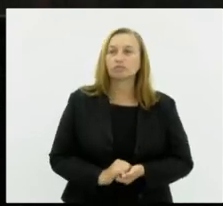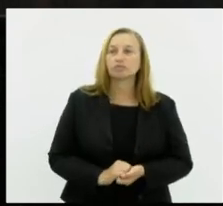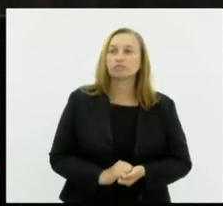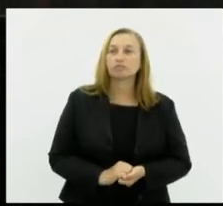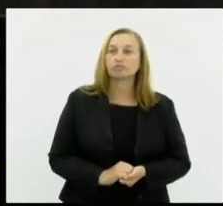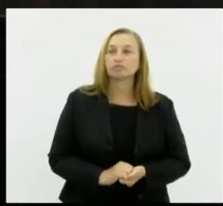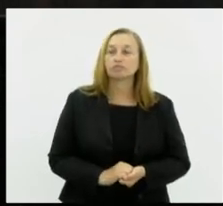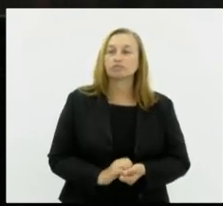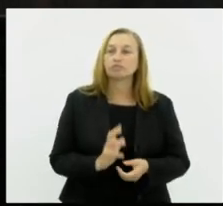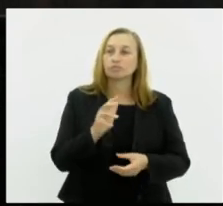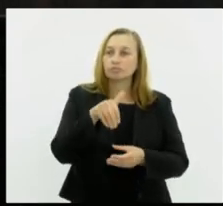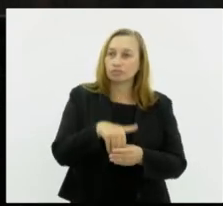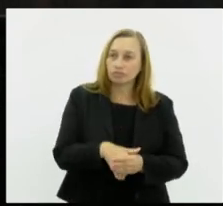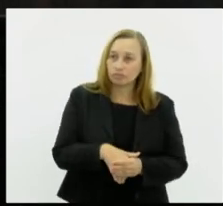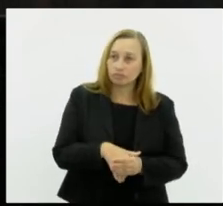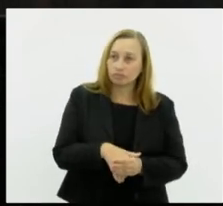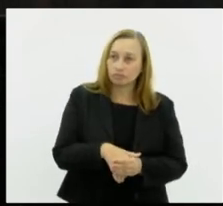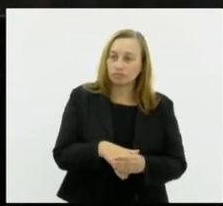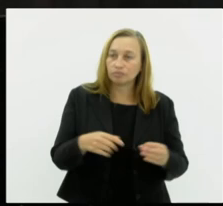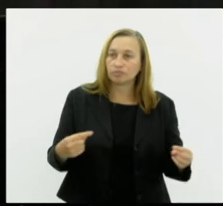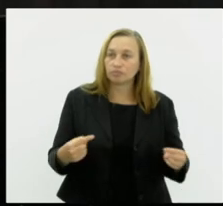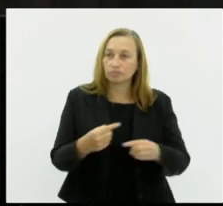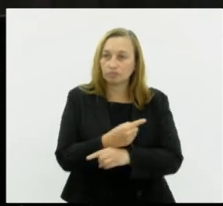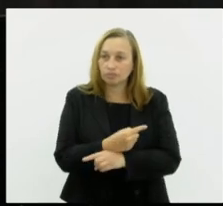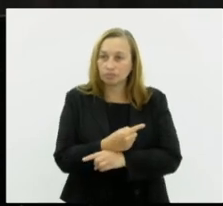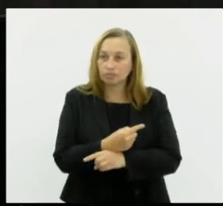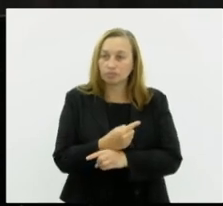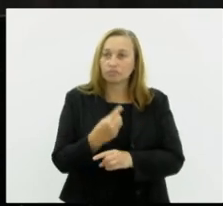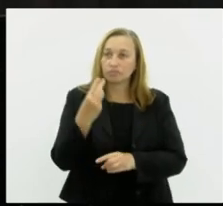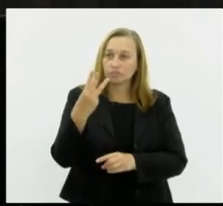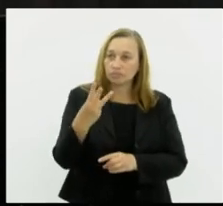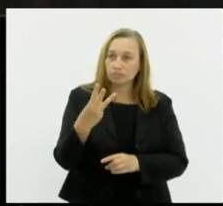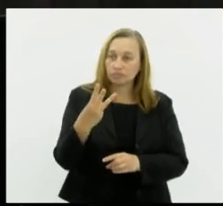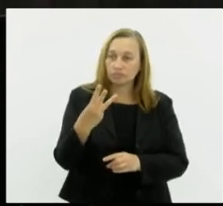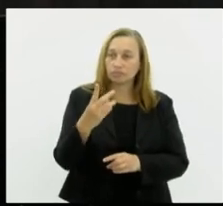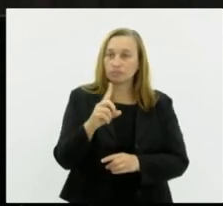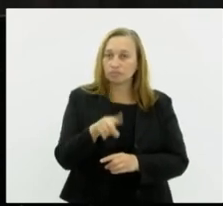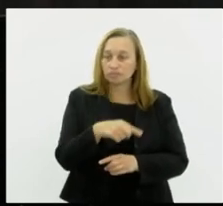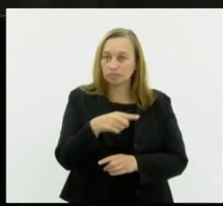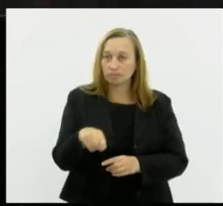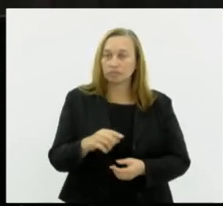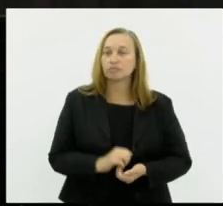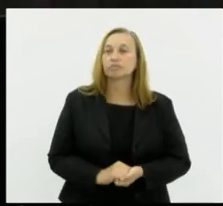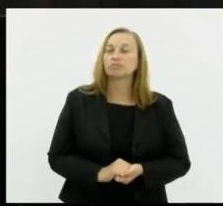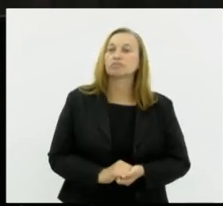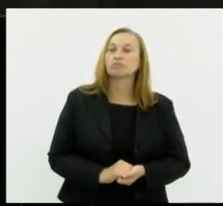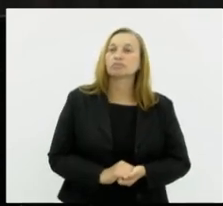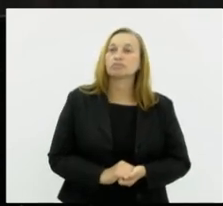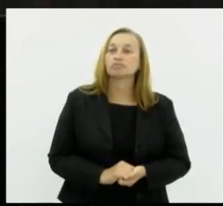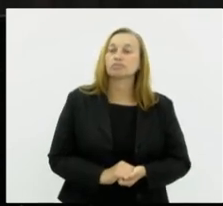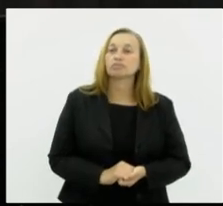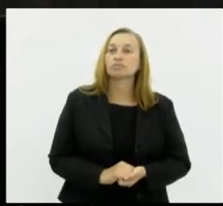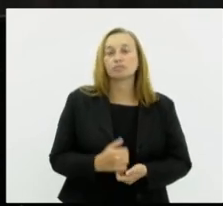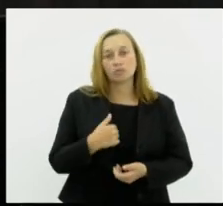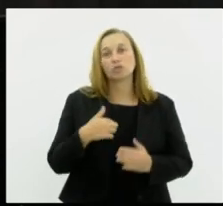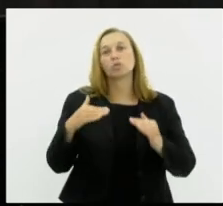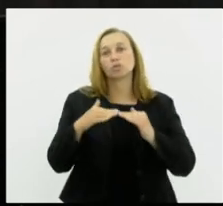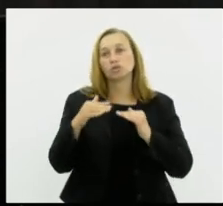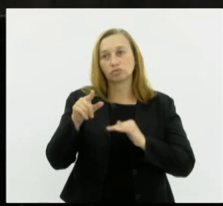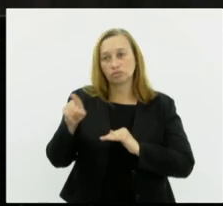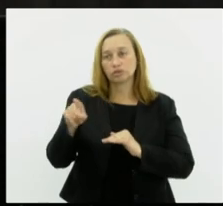fez o seu voto contrário a todas as emendas, eu concordei com